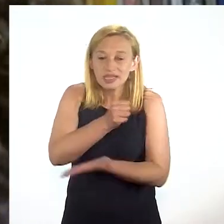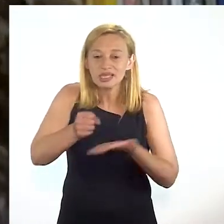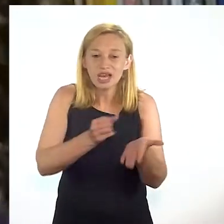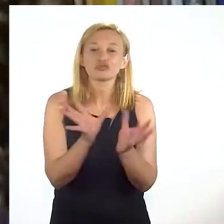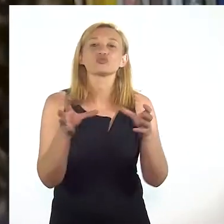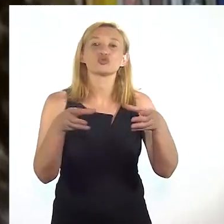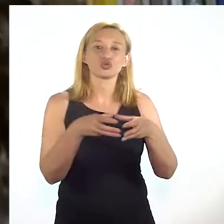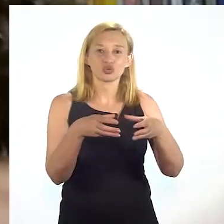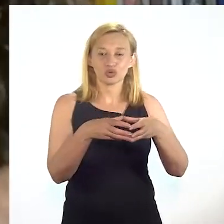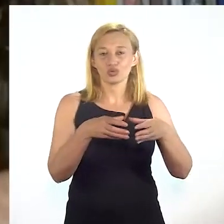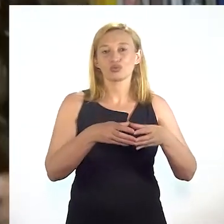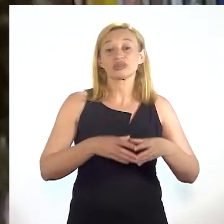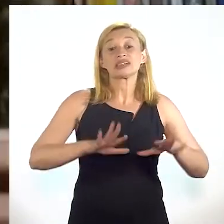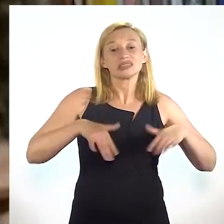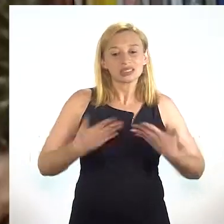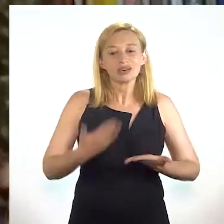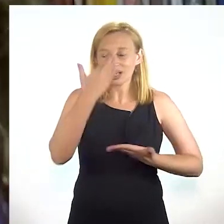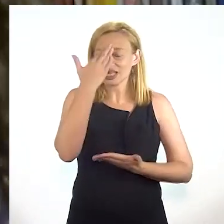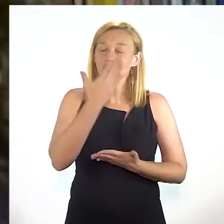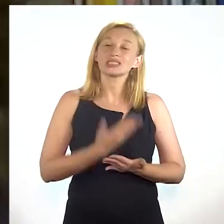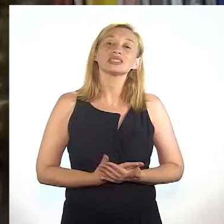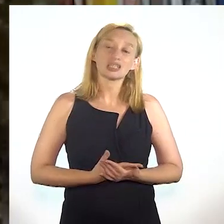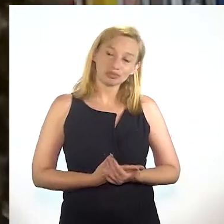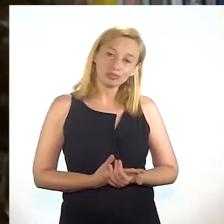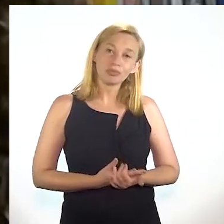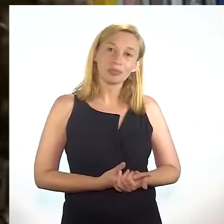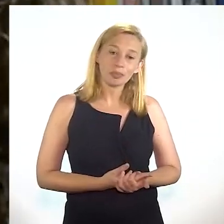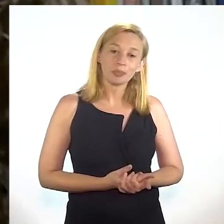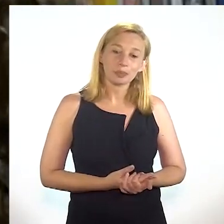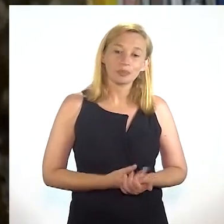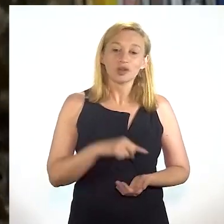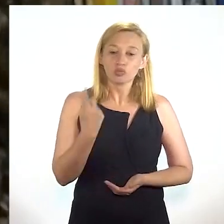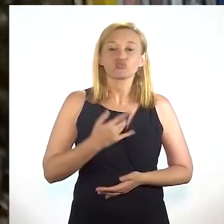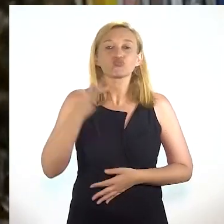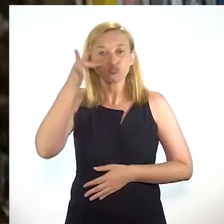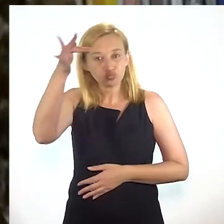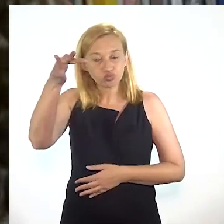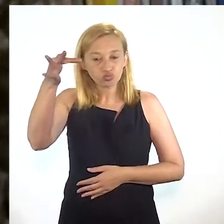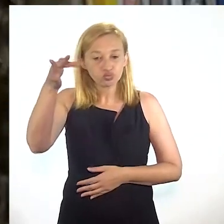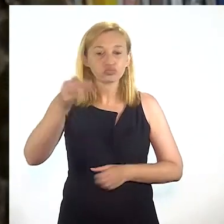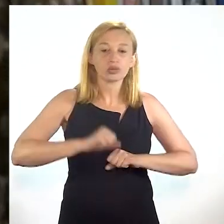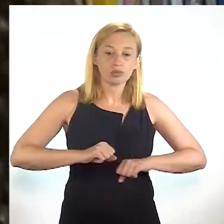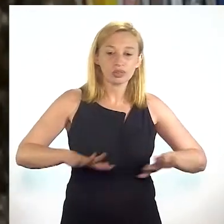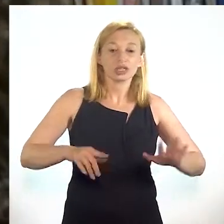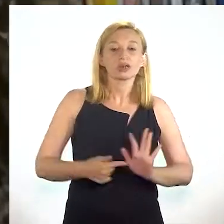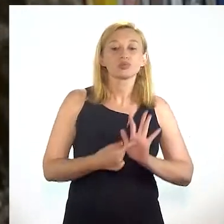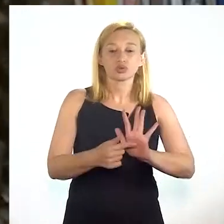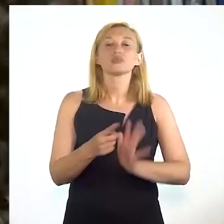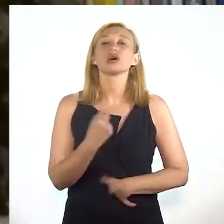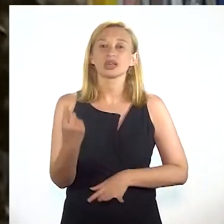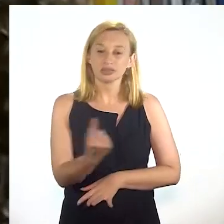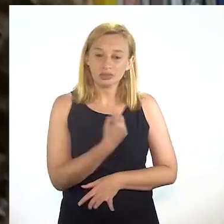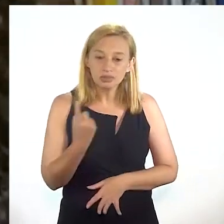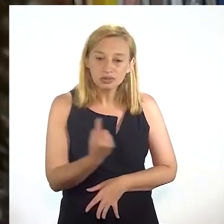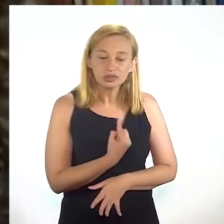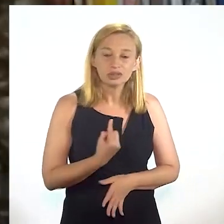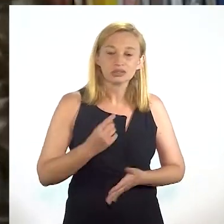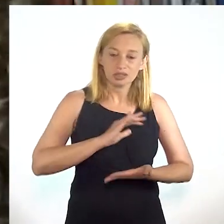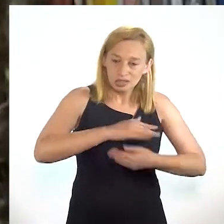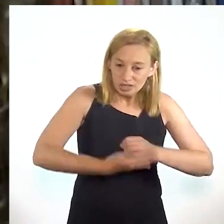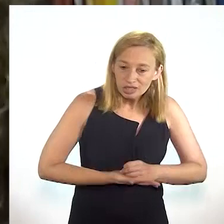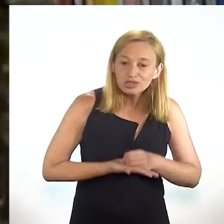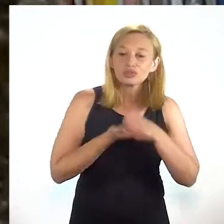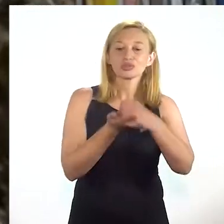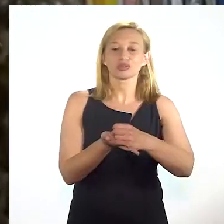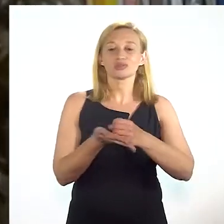é baseada no coletivo. Então, a gente acredita muito que o nosso futuro, e a pandemia mostrou isso para a